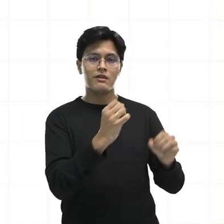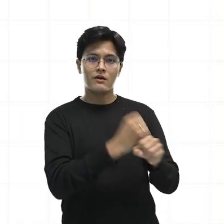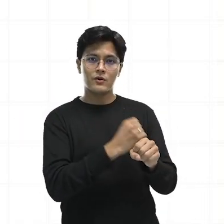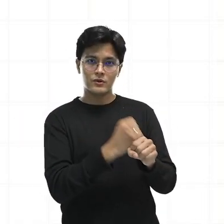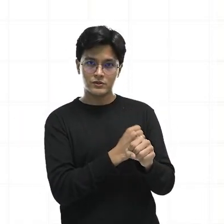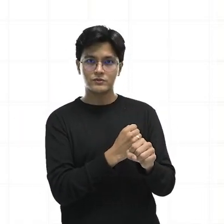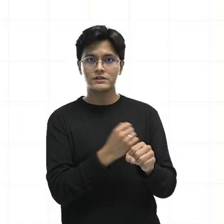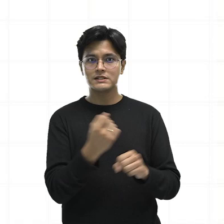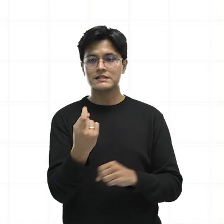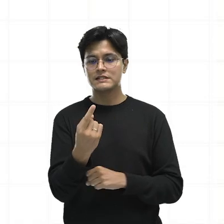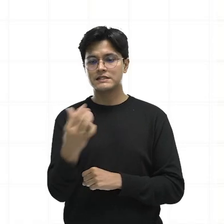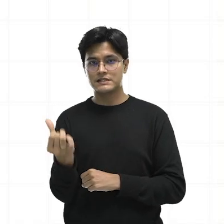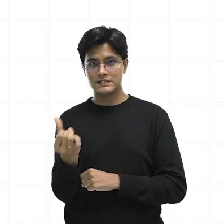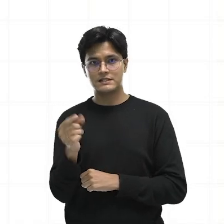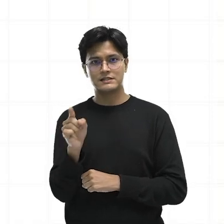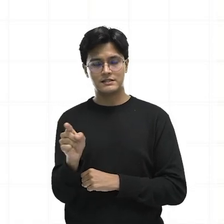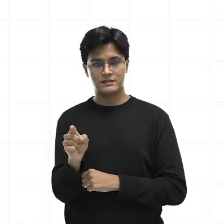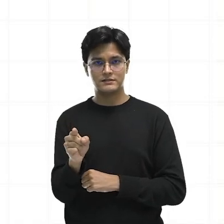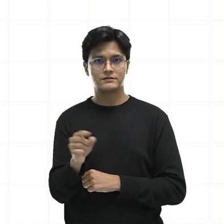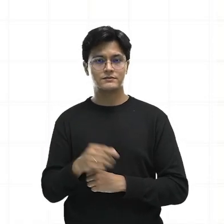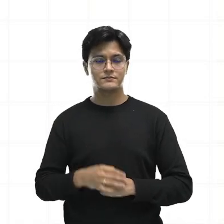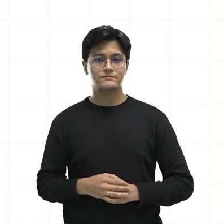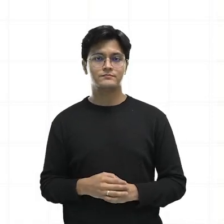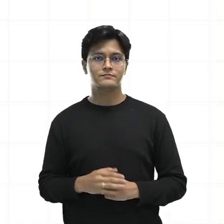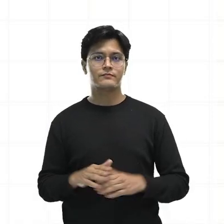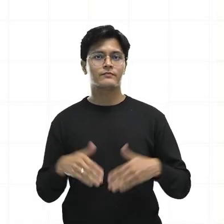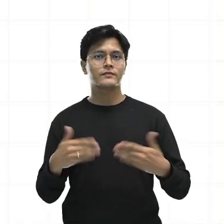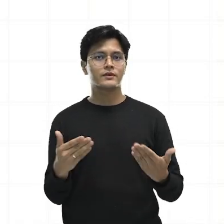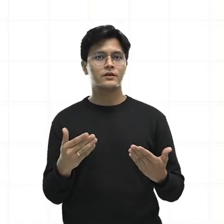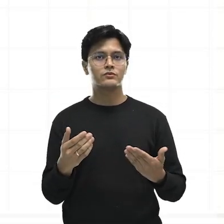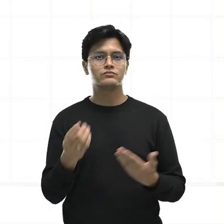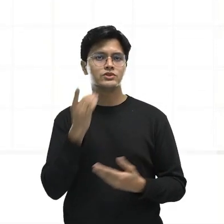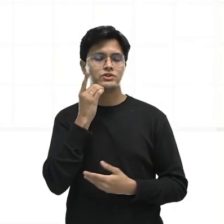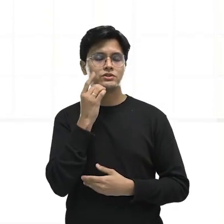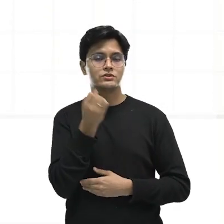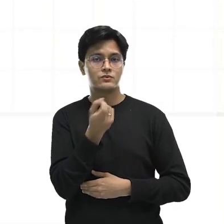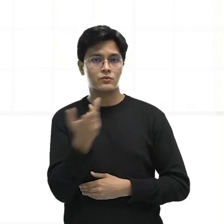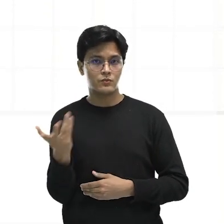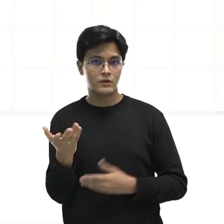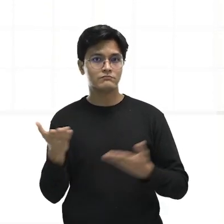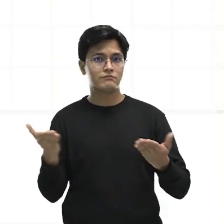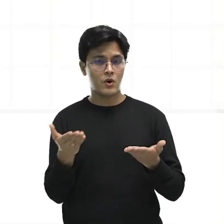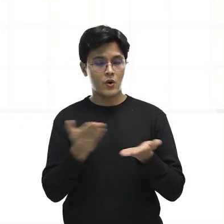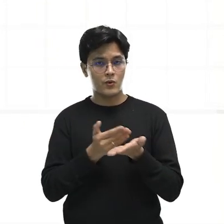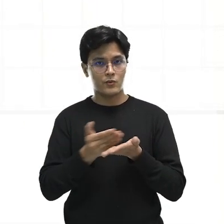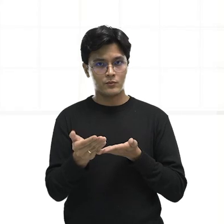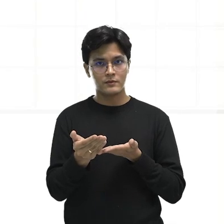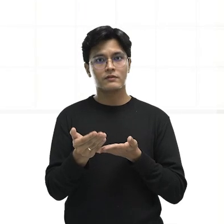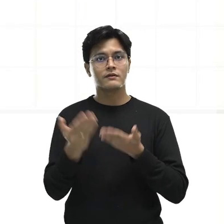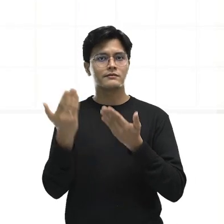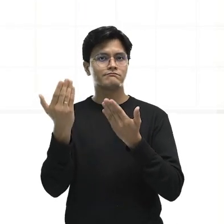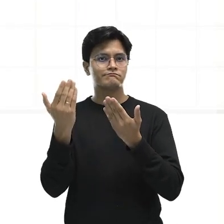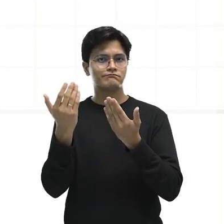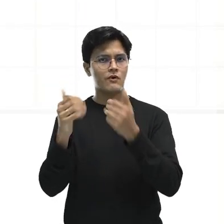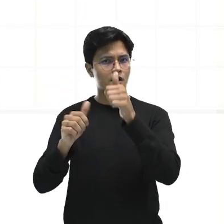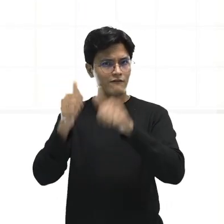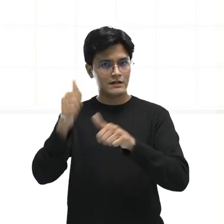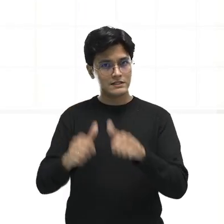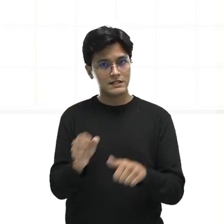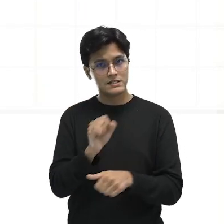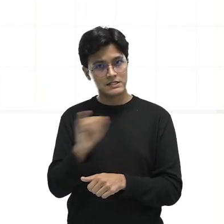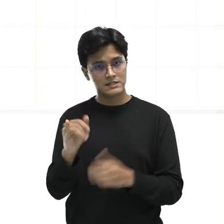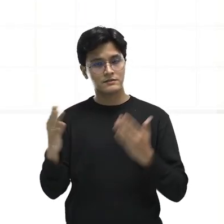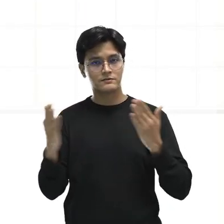a casa? Vamos lá fazer a nossa análise de se as grandezas são direto ou